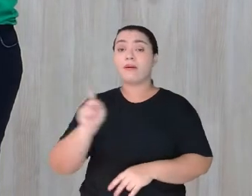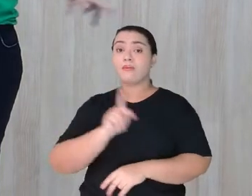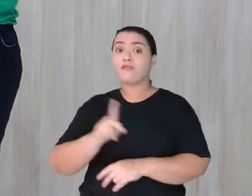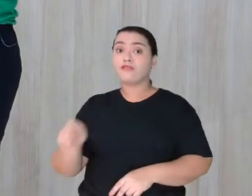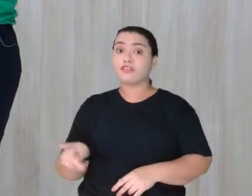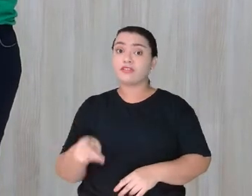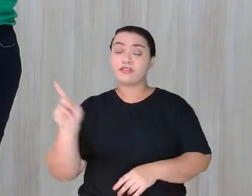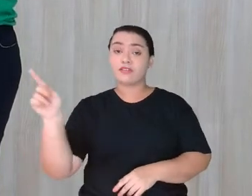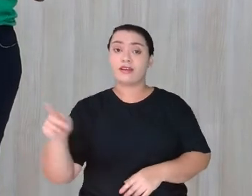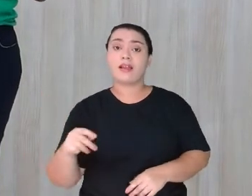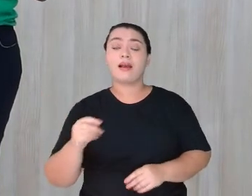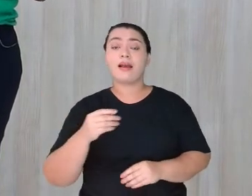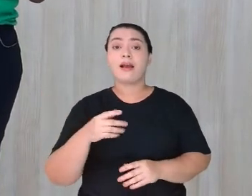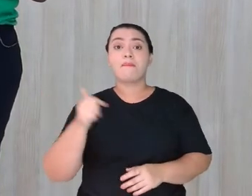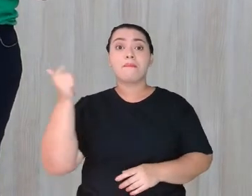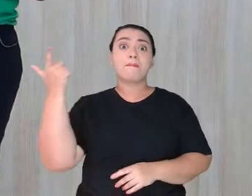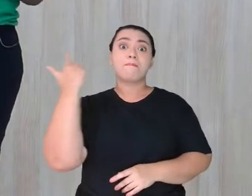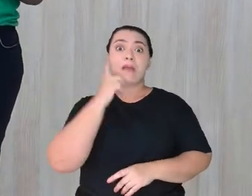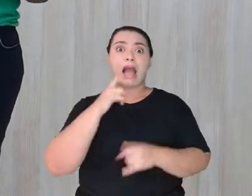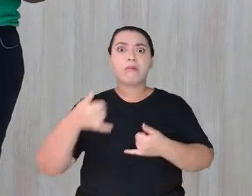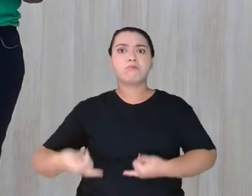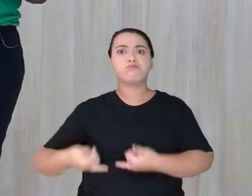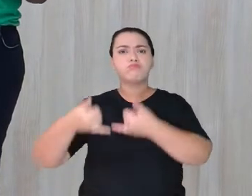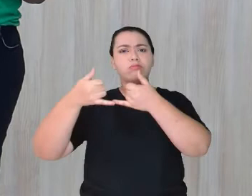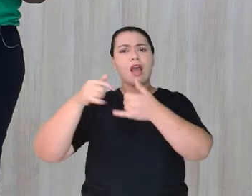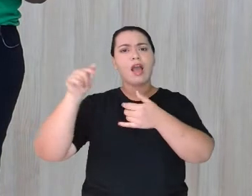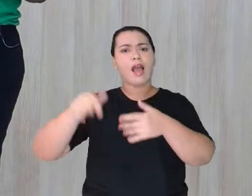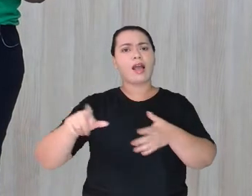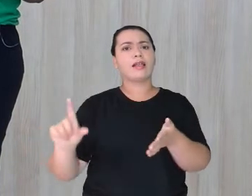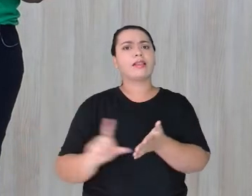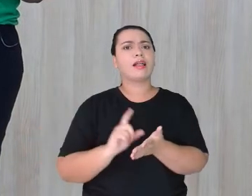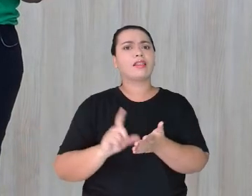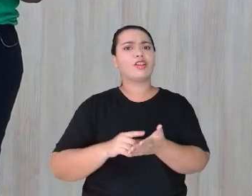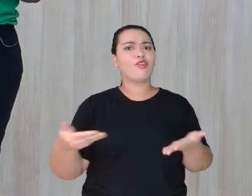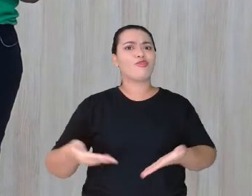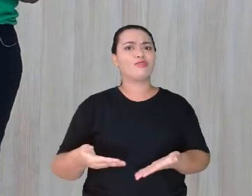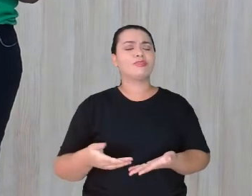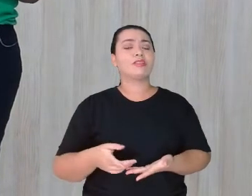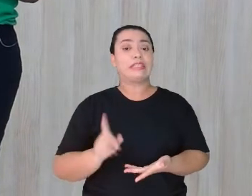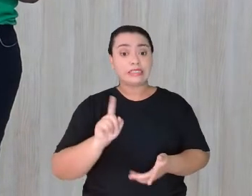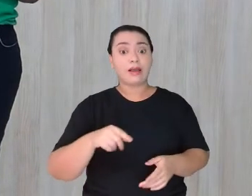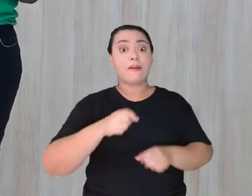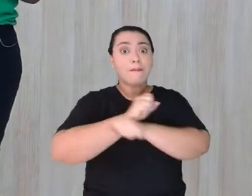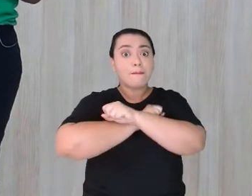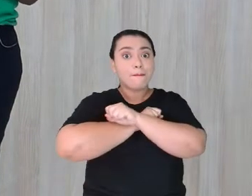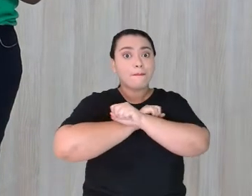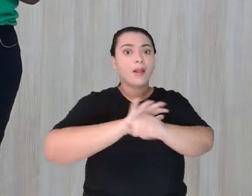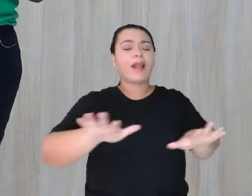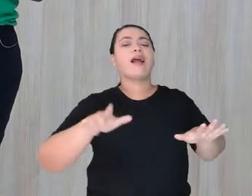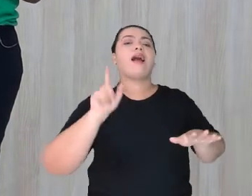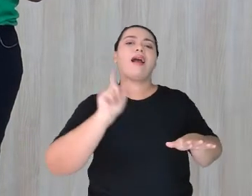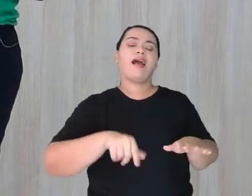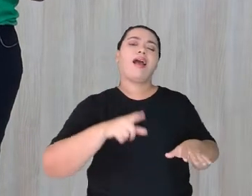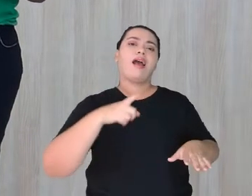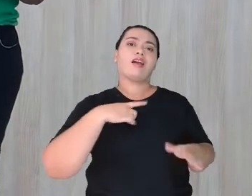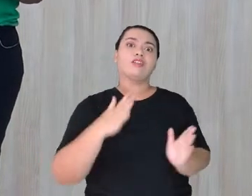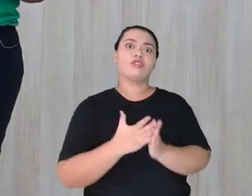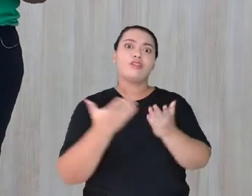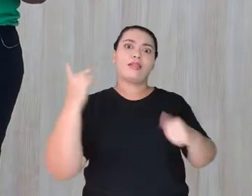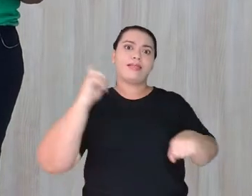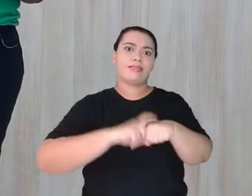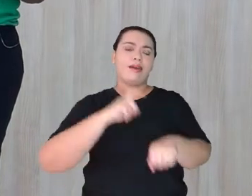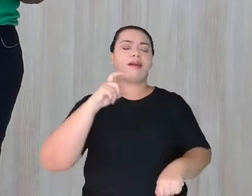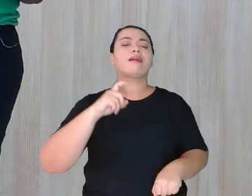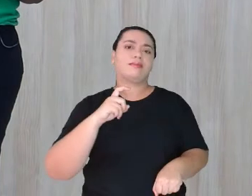de literatura hoje, então essa notícia ela precisa estar no jornal ainda hoje, o mais rápido possível, para que o meu público saiba que isso está